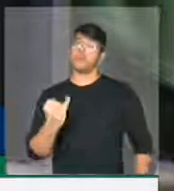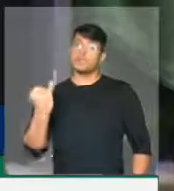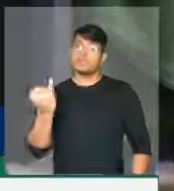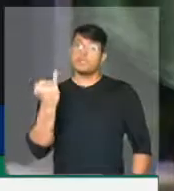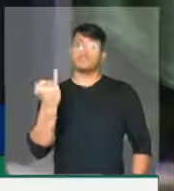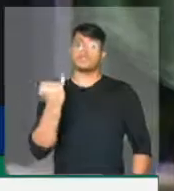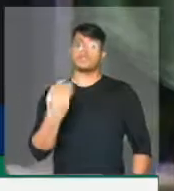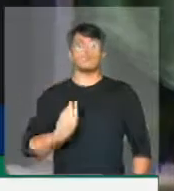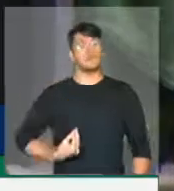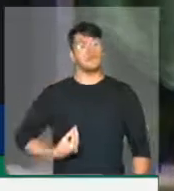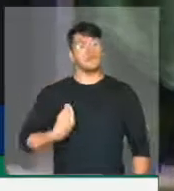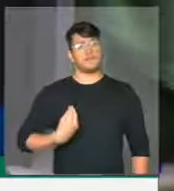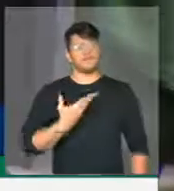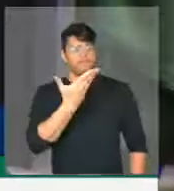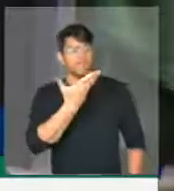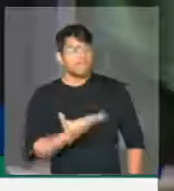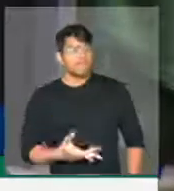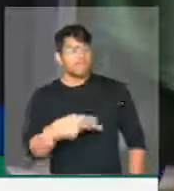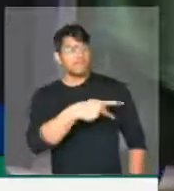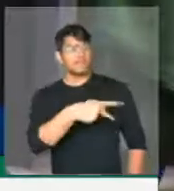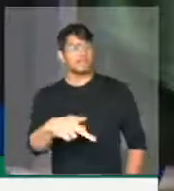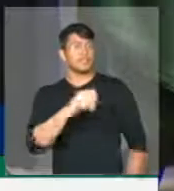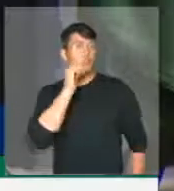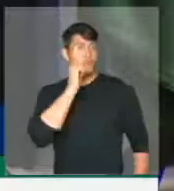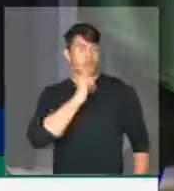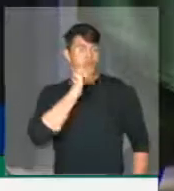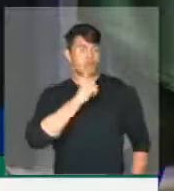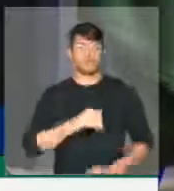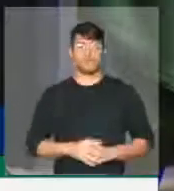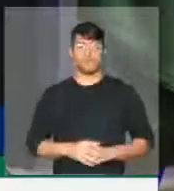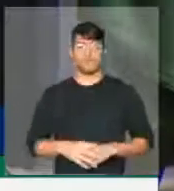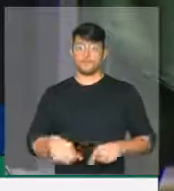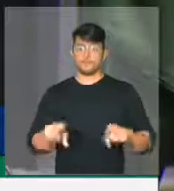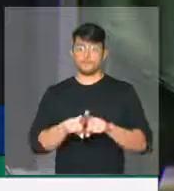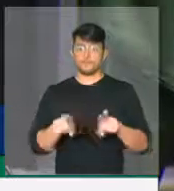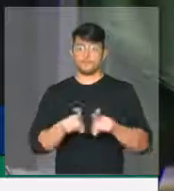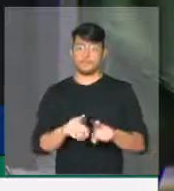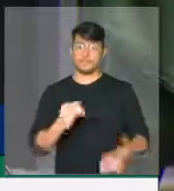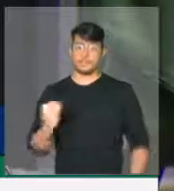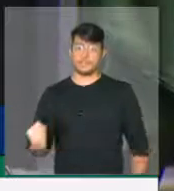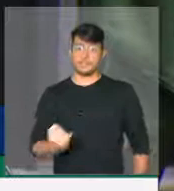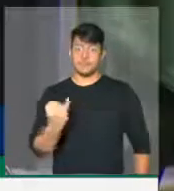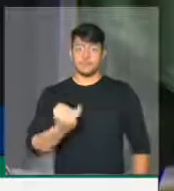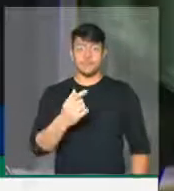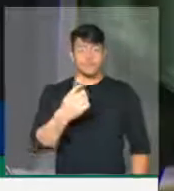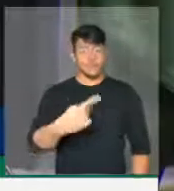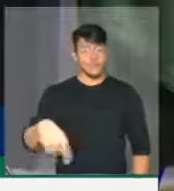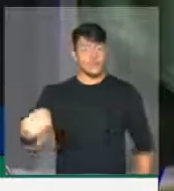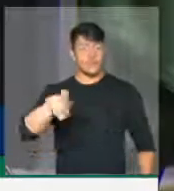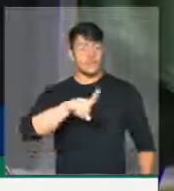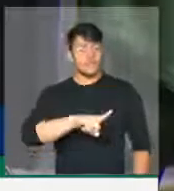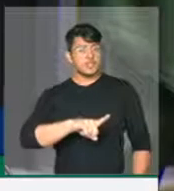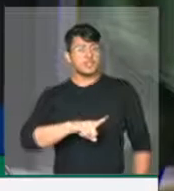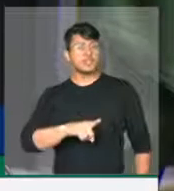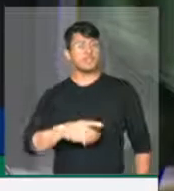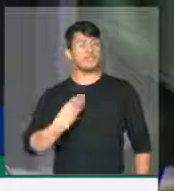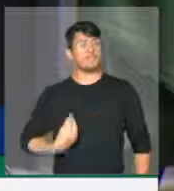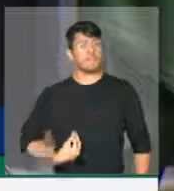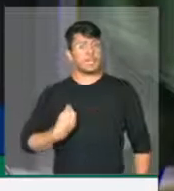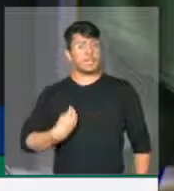dos Deputados. É muito importante a atenção dos colegas aqui presentes, porque a gente não pode